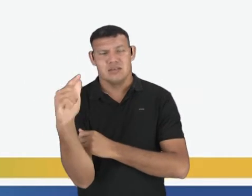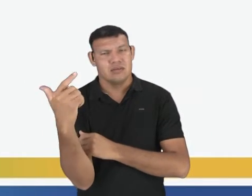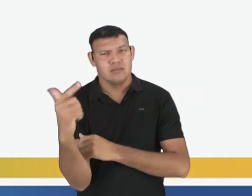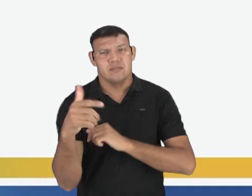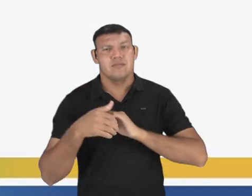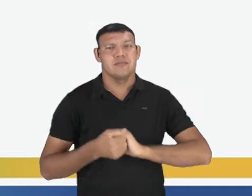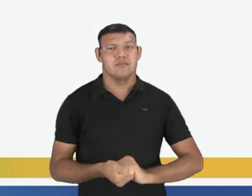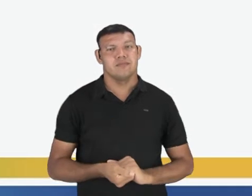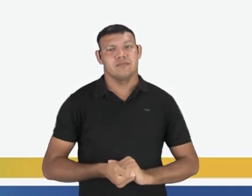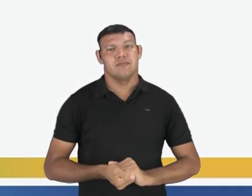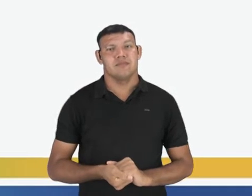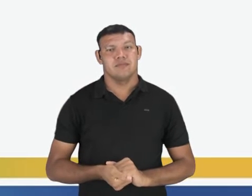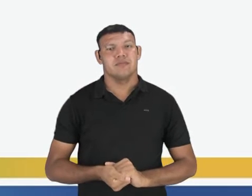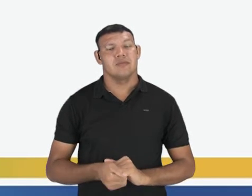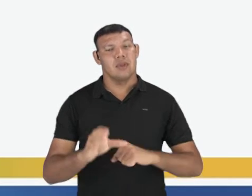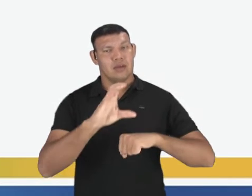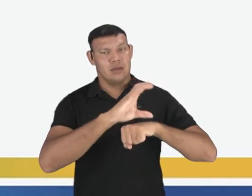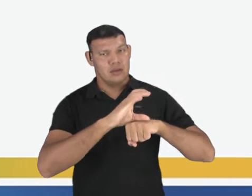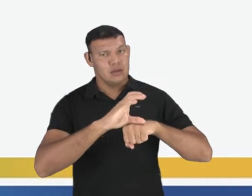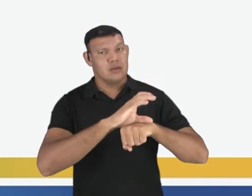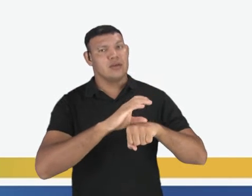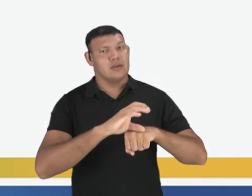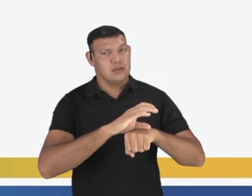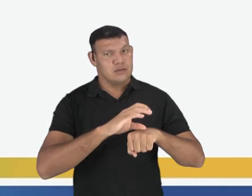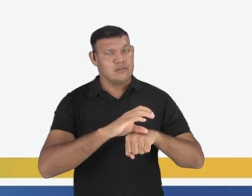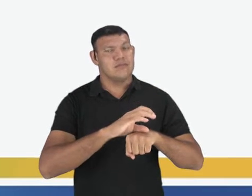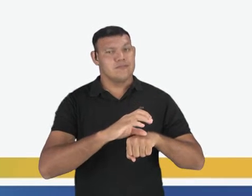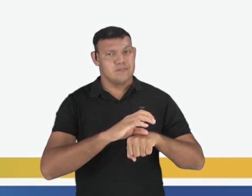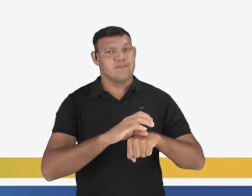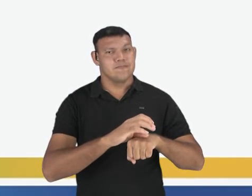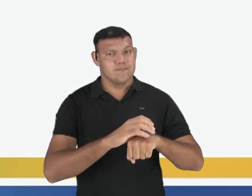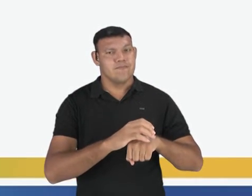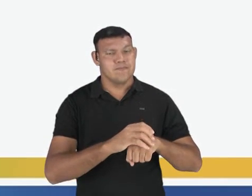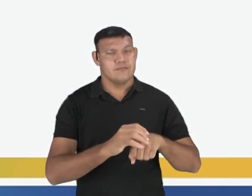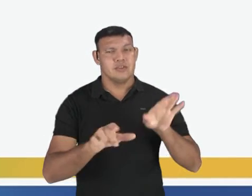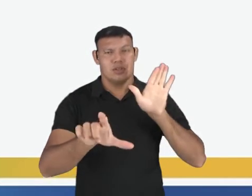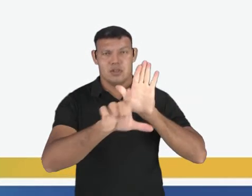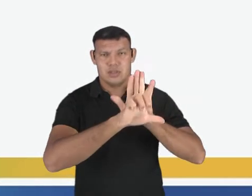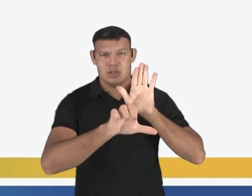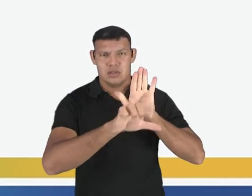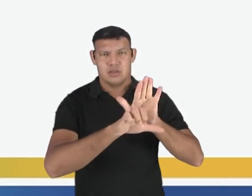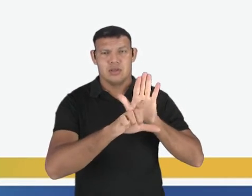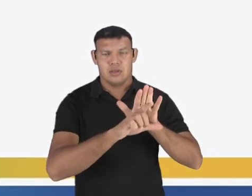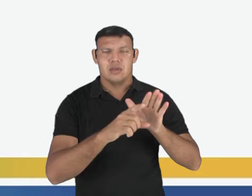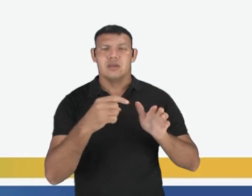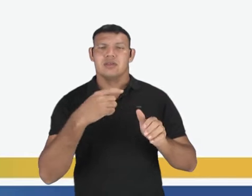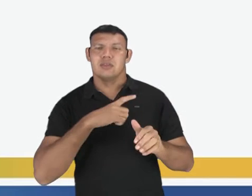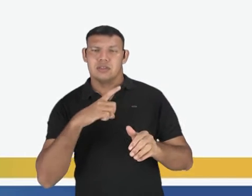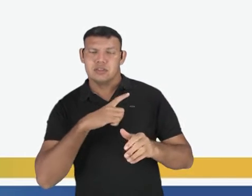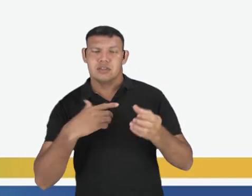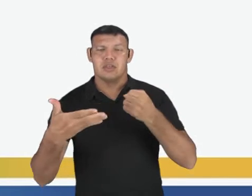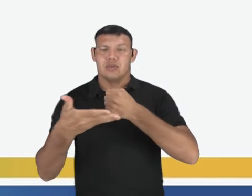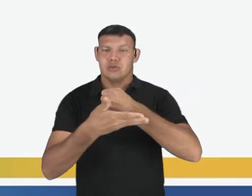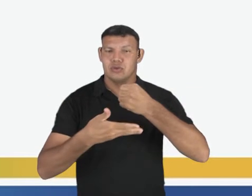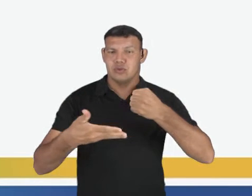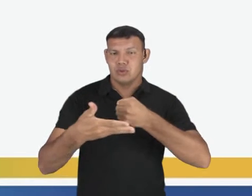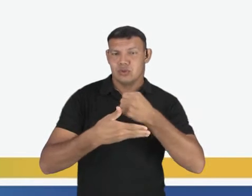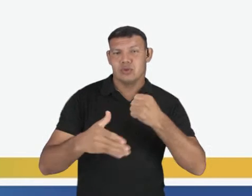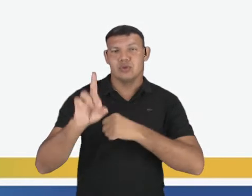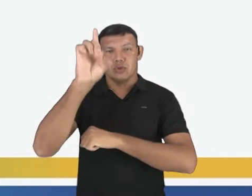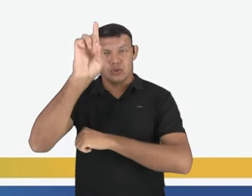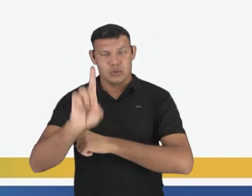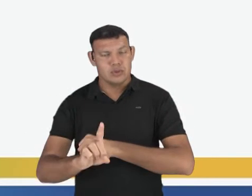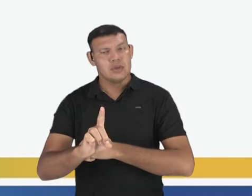a esses direitos, e essa Constituição ela vem, né, para legislar, o direito vem como base aí para garantir